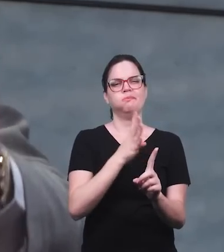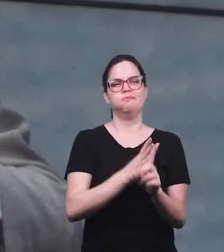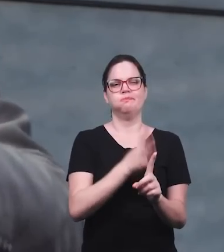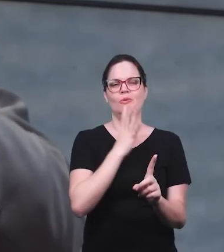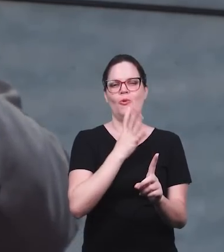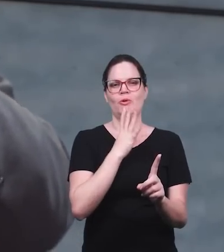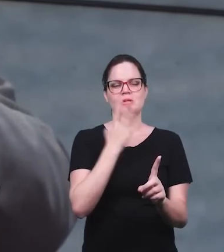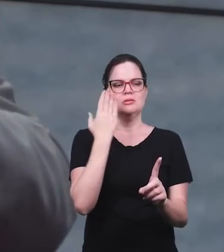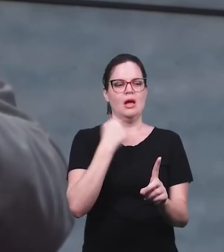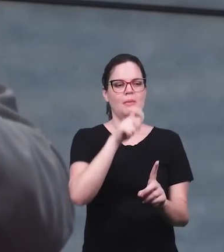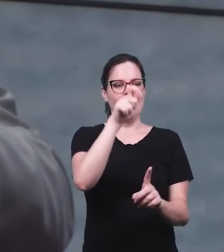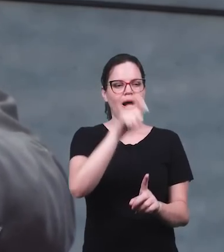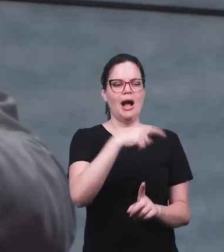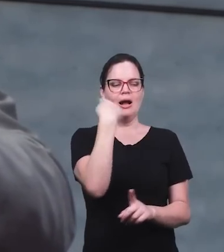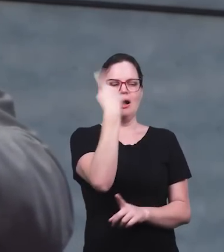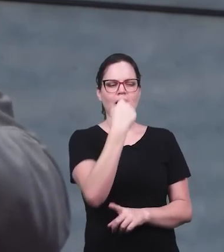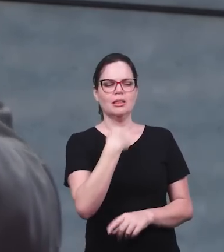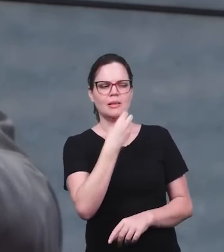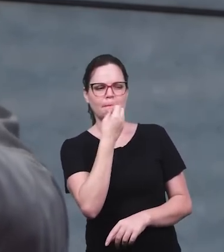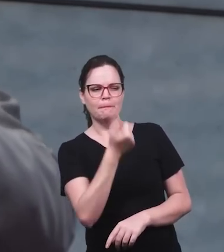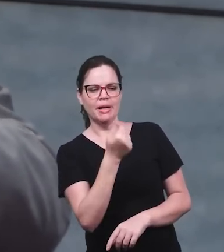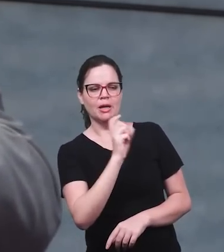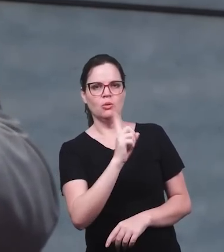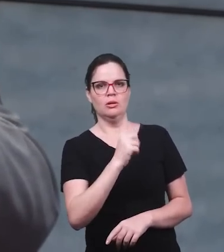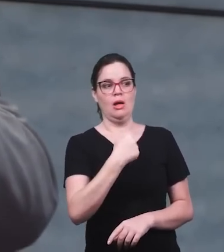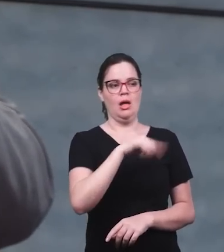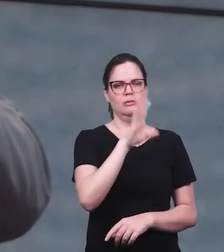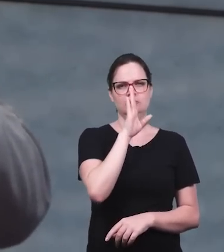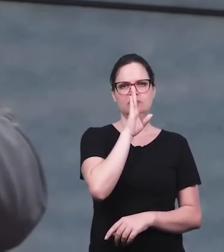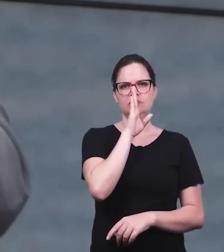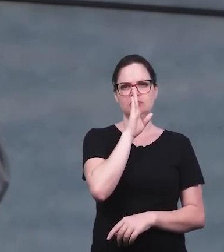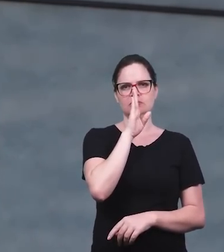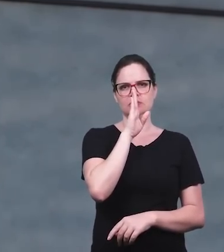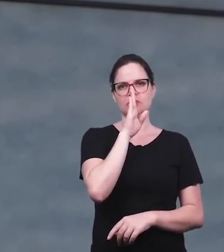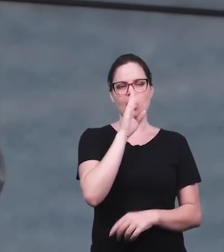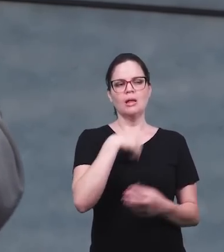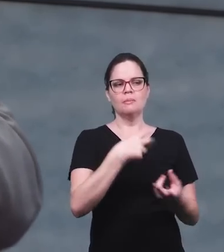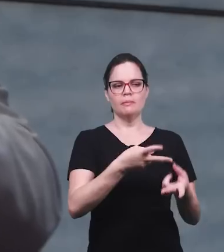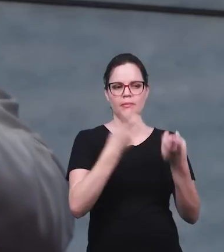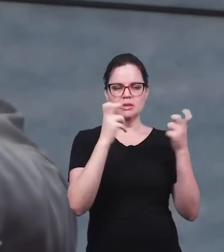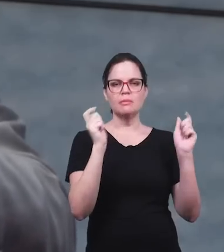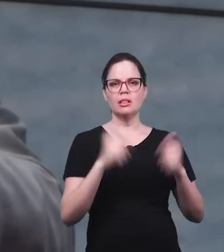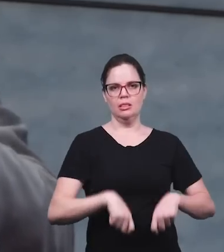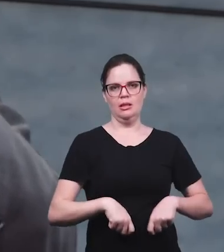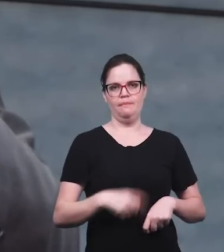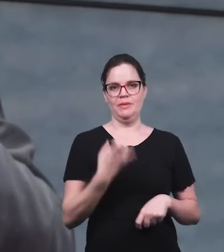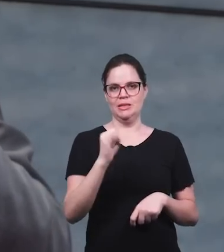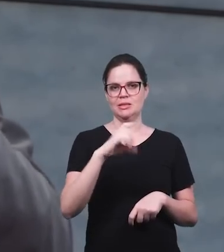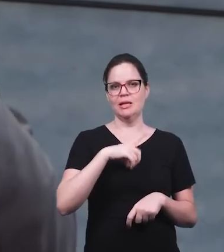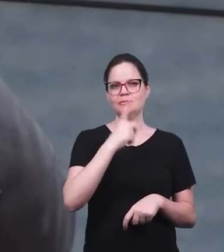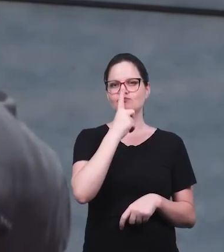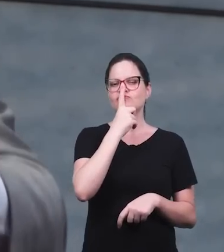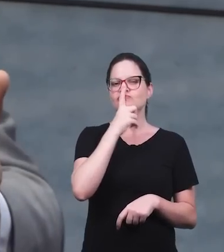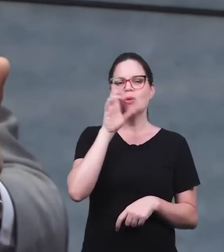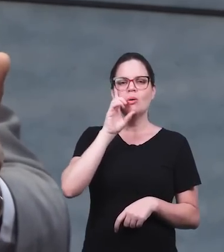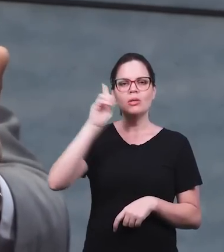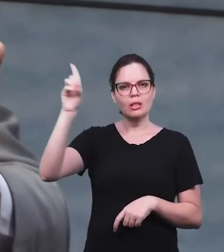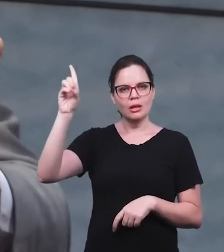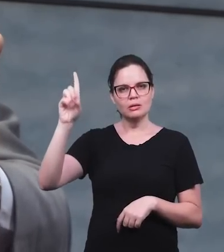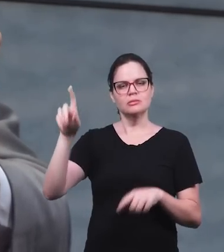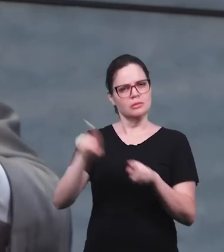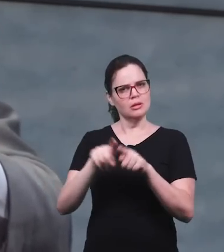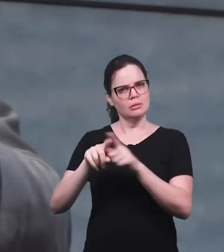e tal. Você olha, você já sabe que está bem, não está bem. O silêncio fala. É verdade. Né? Então, quando você tem intimidade com